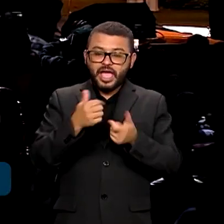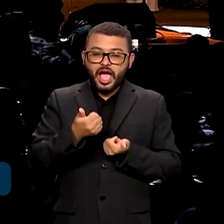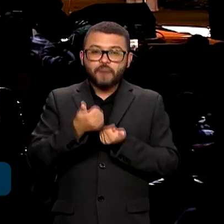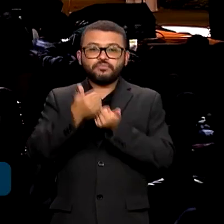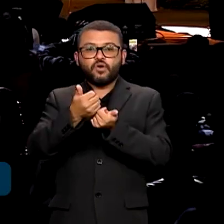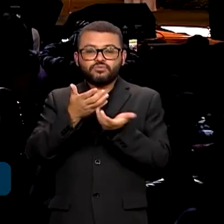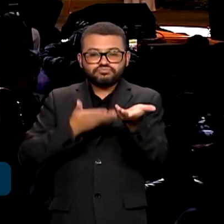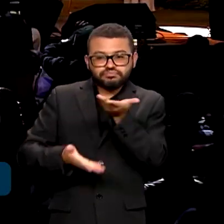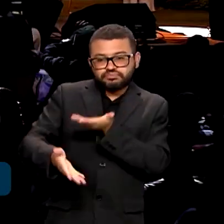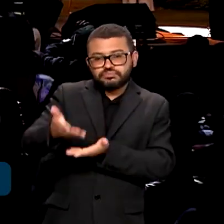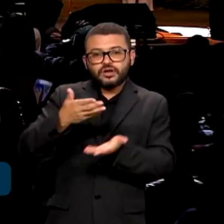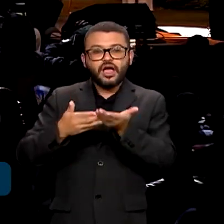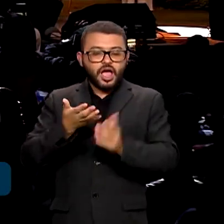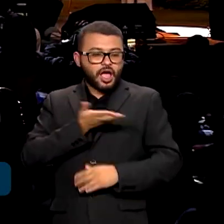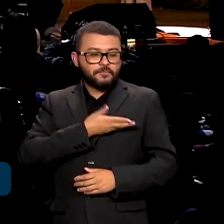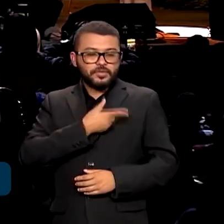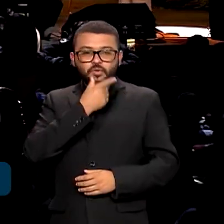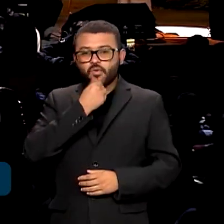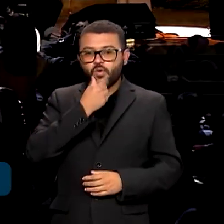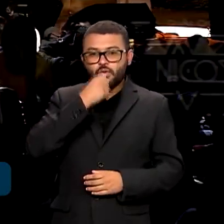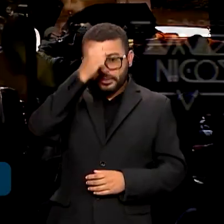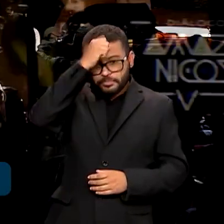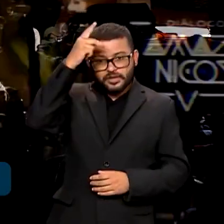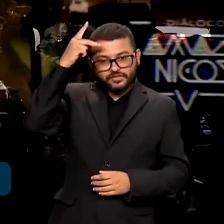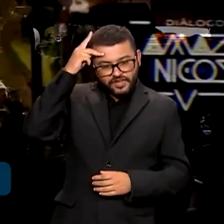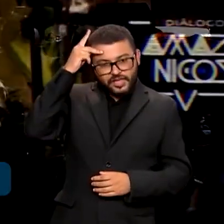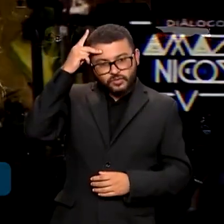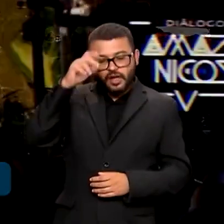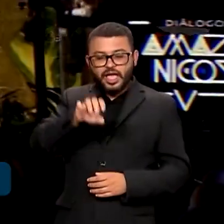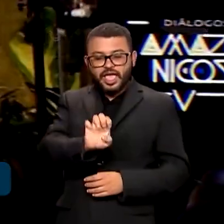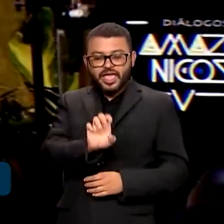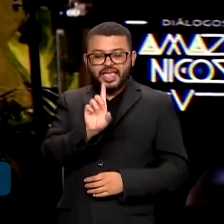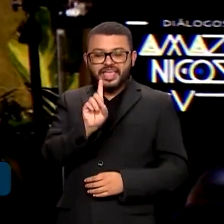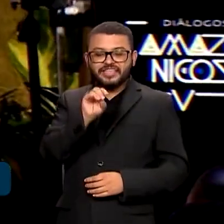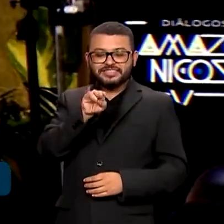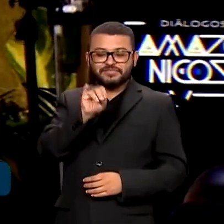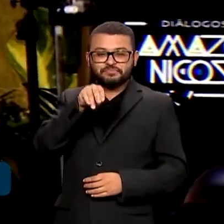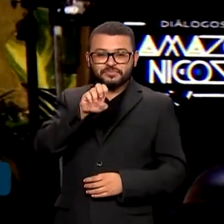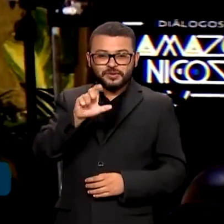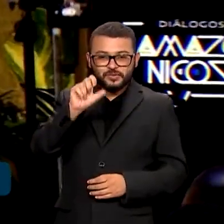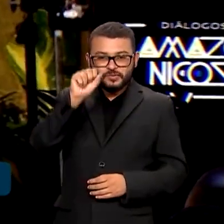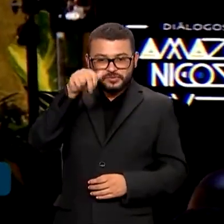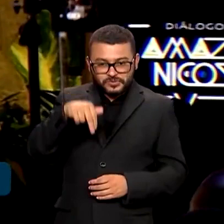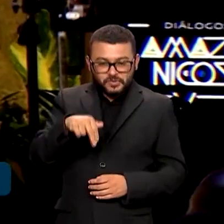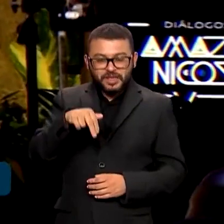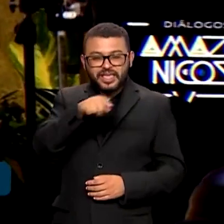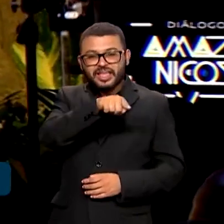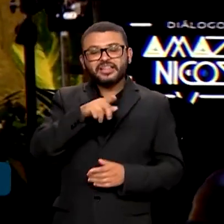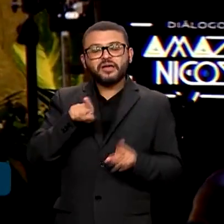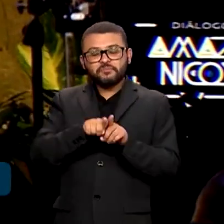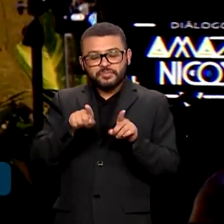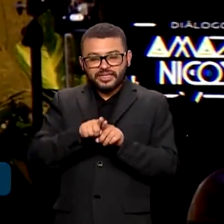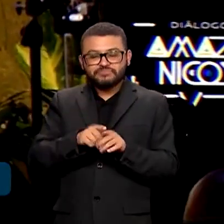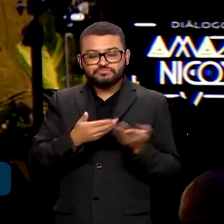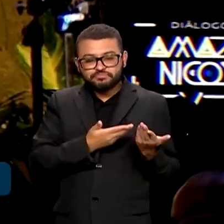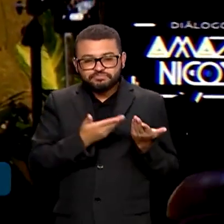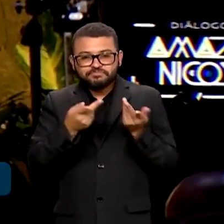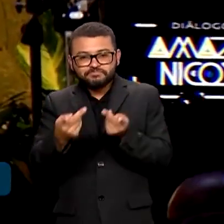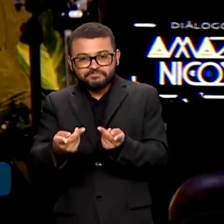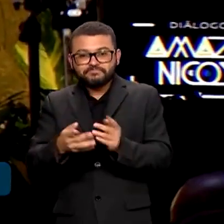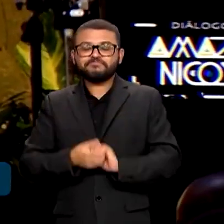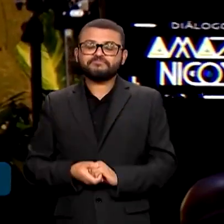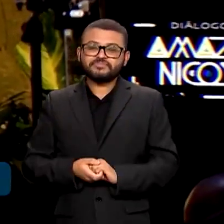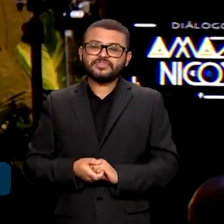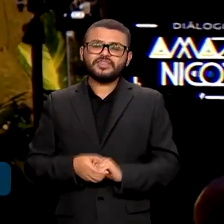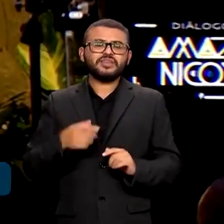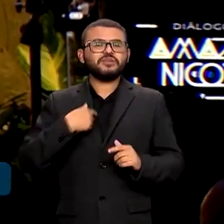é o meu amigo querido prefeito Edmilson, que também nos acolhe. Eu gostaria de